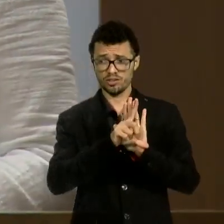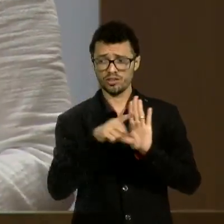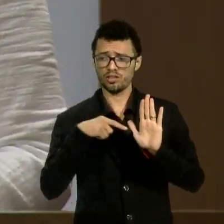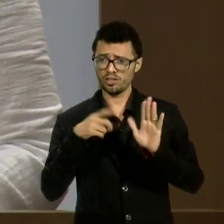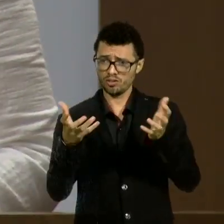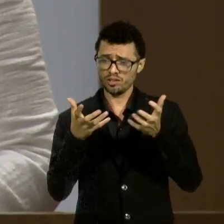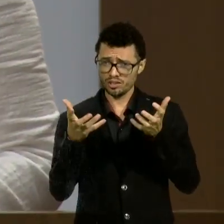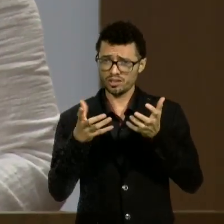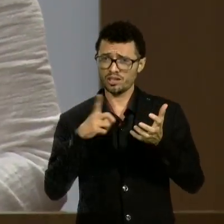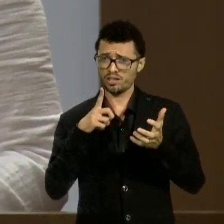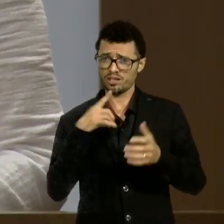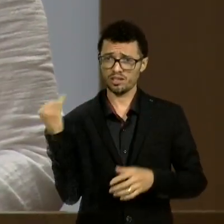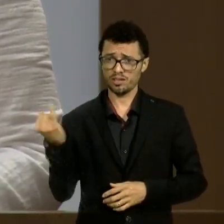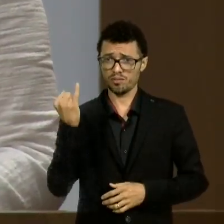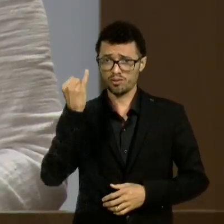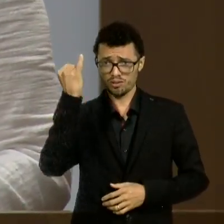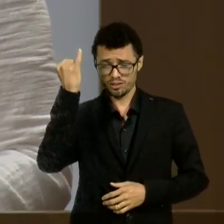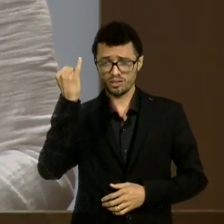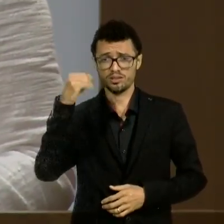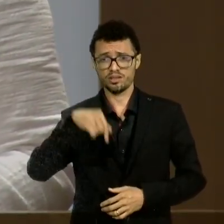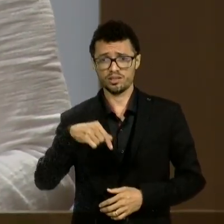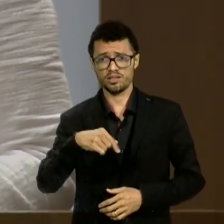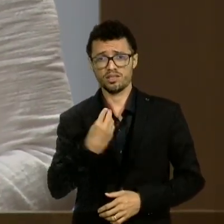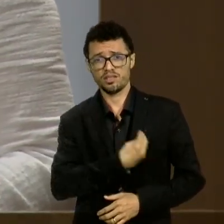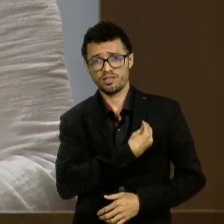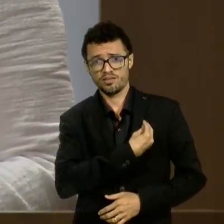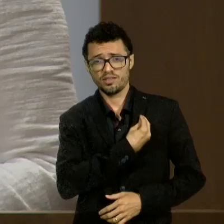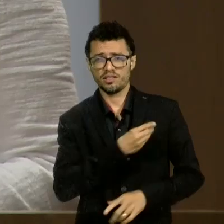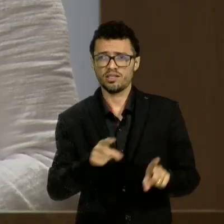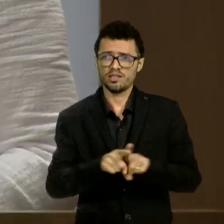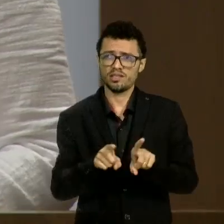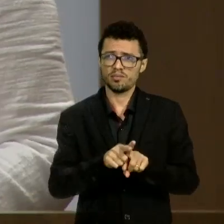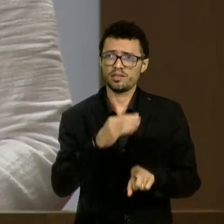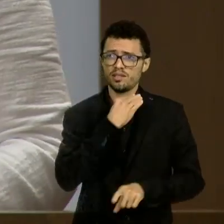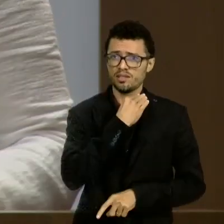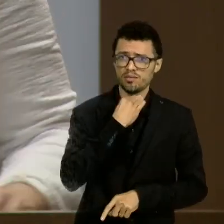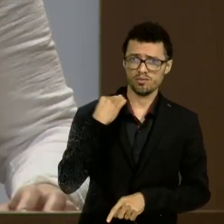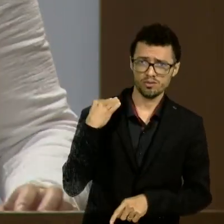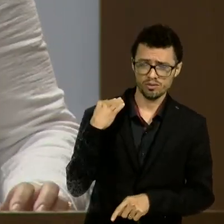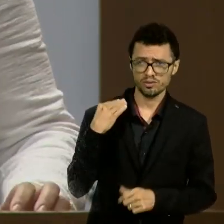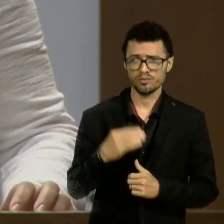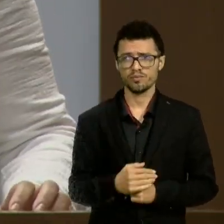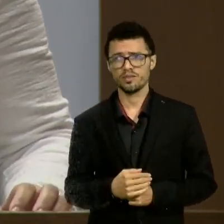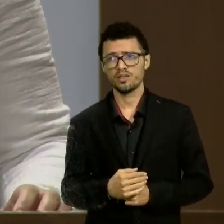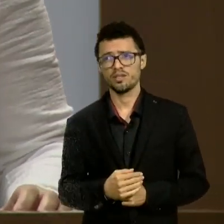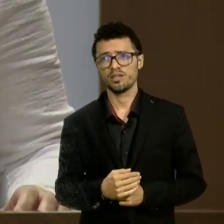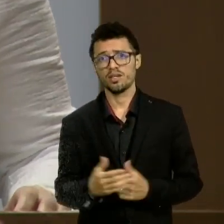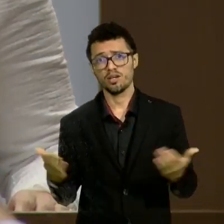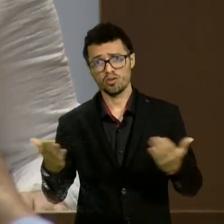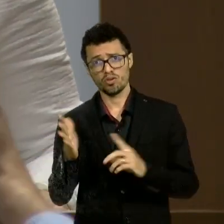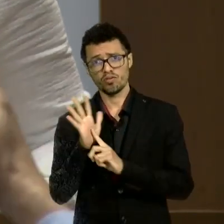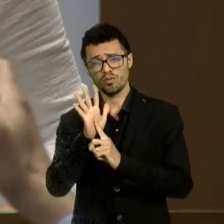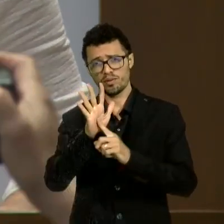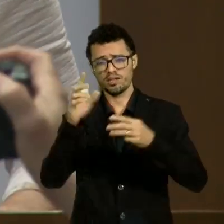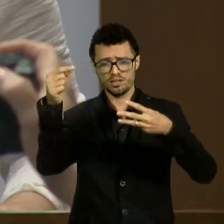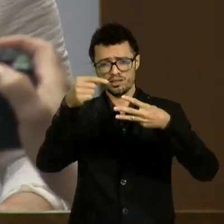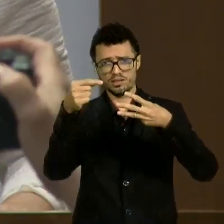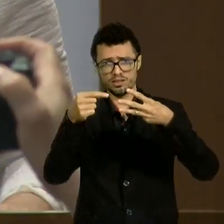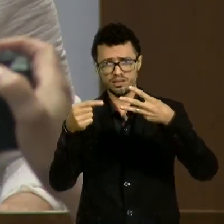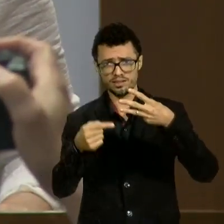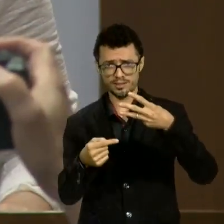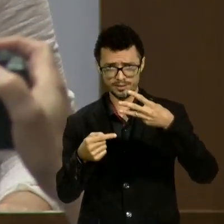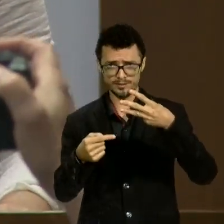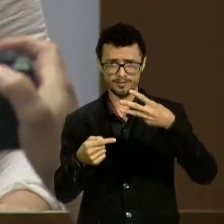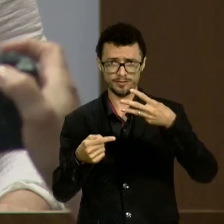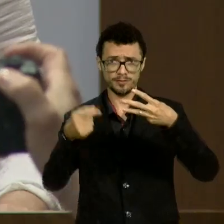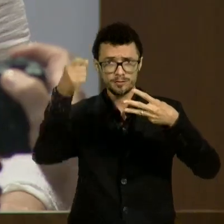fundamental da vida e da morte para isso apresentarei três argumentos